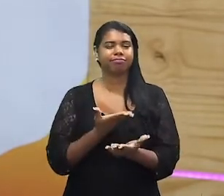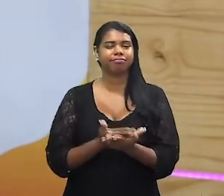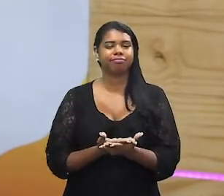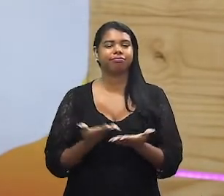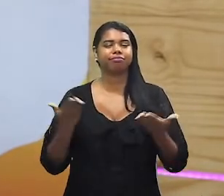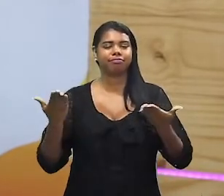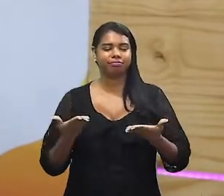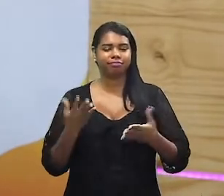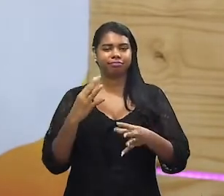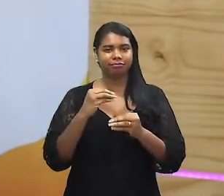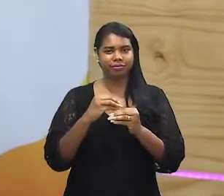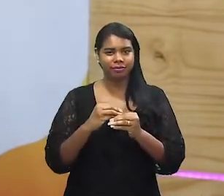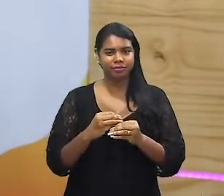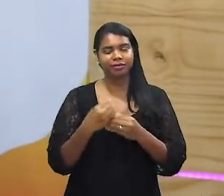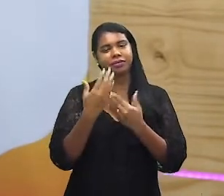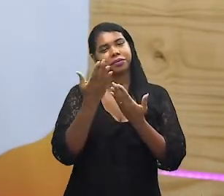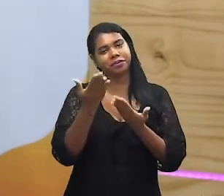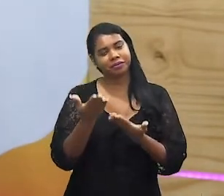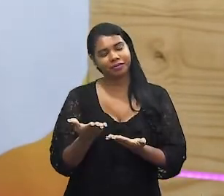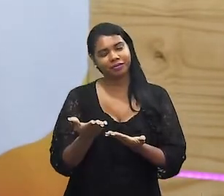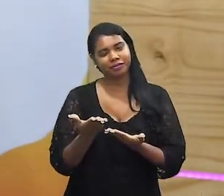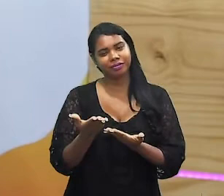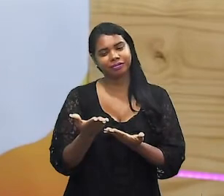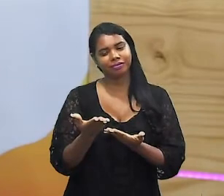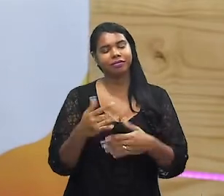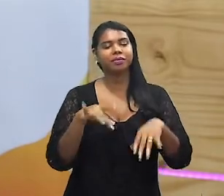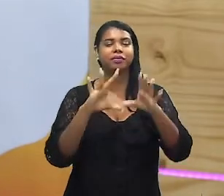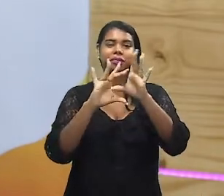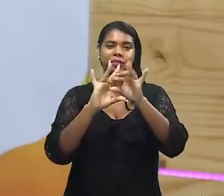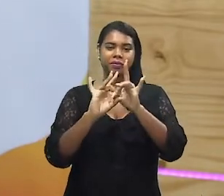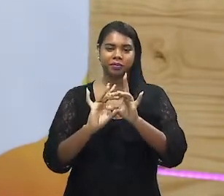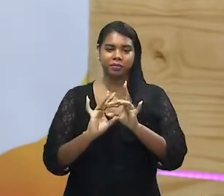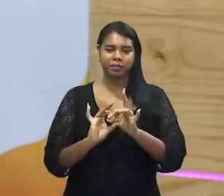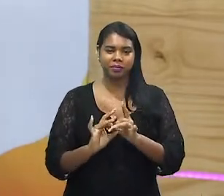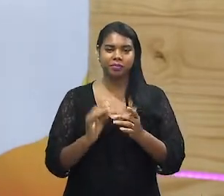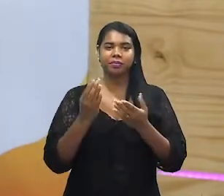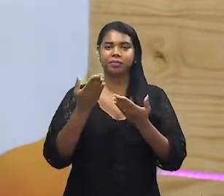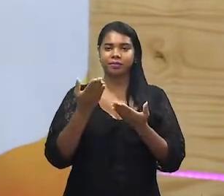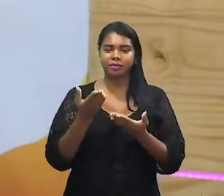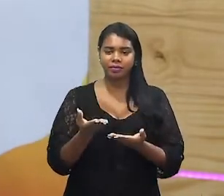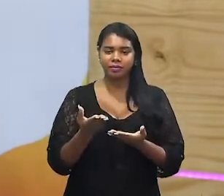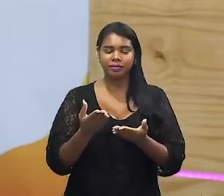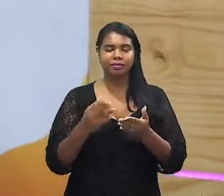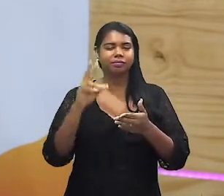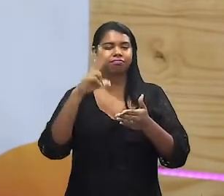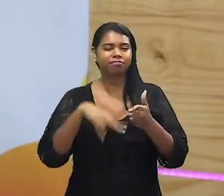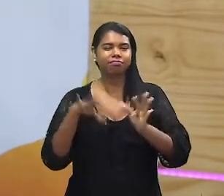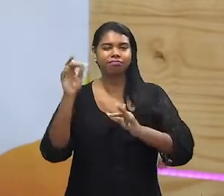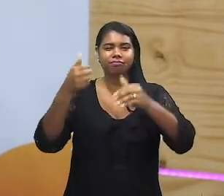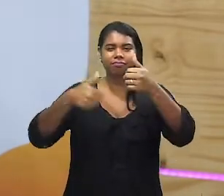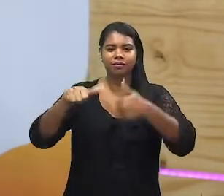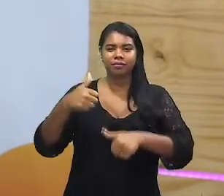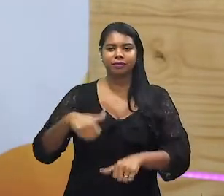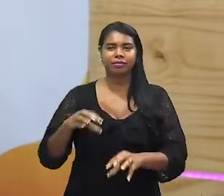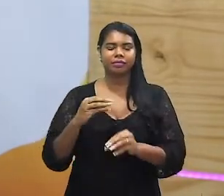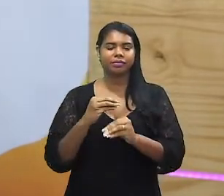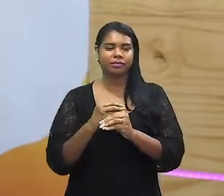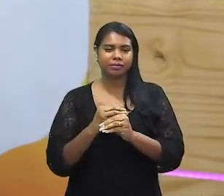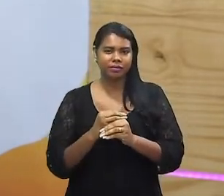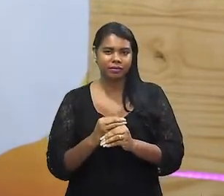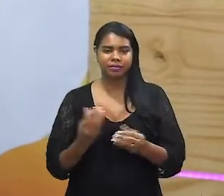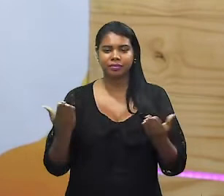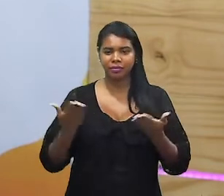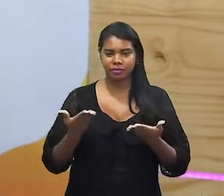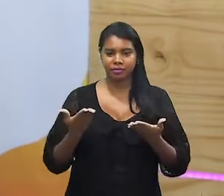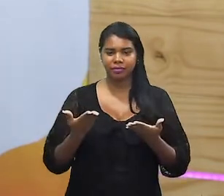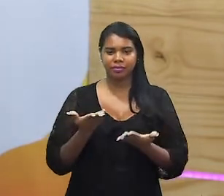vivo e trazer para vocês todo esse conteúdo que vocês podem estar revisitando, não é, em outros momentos